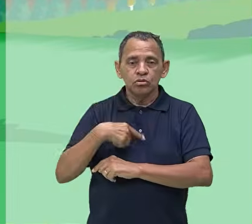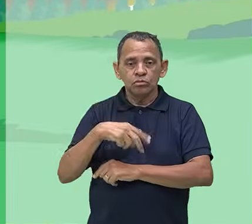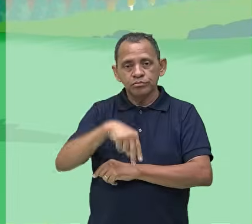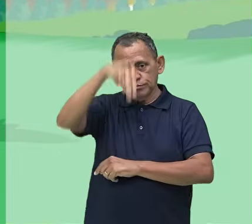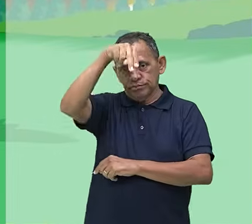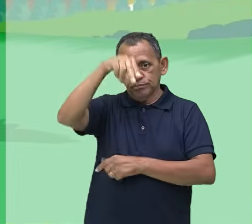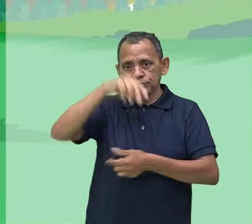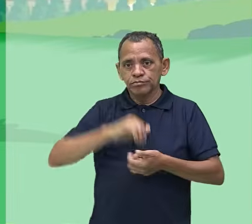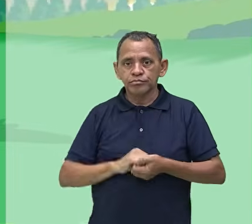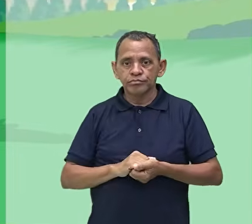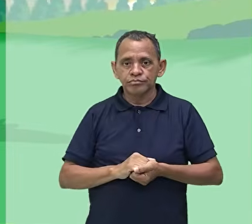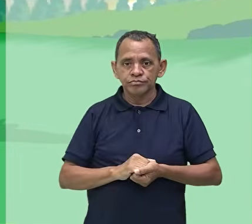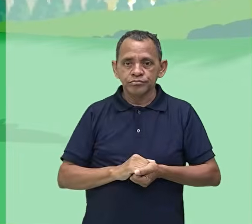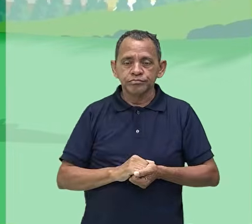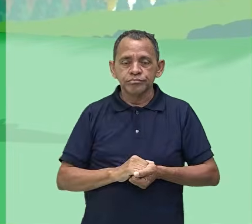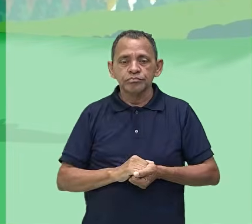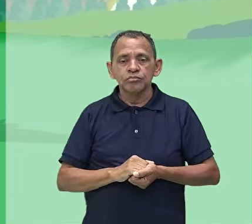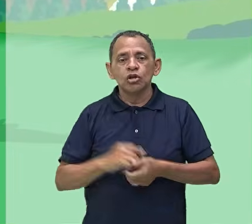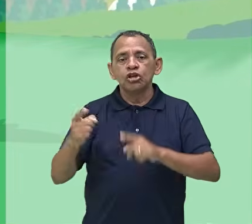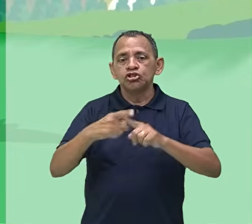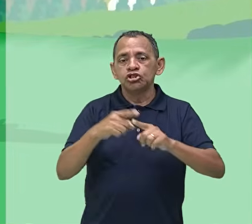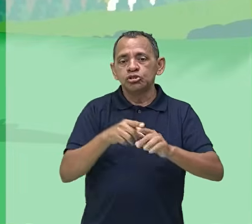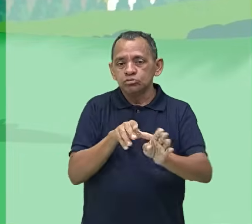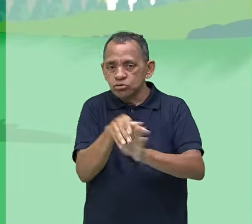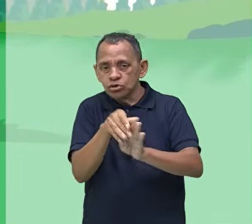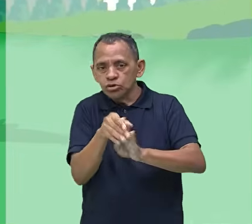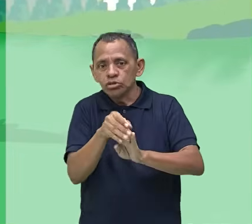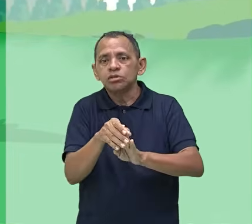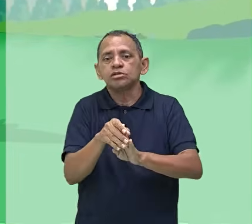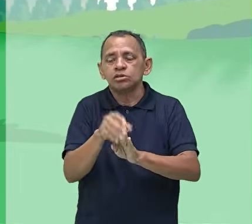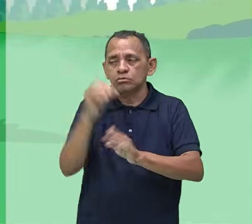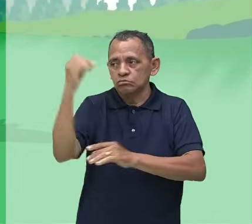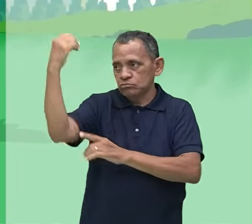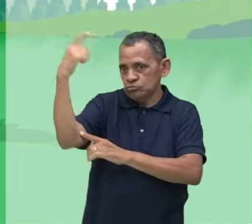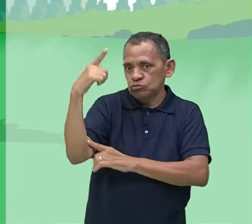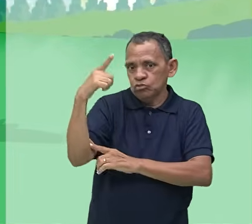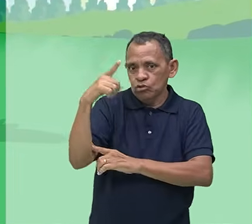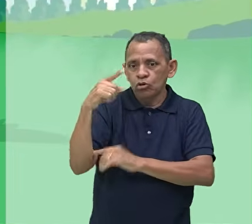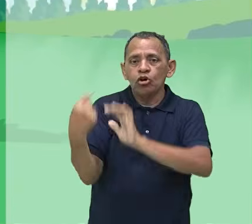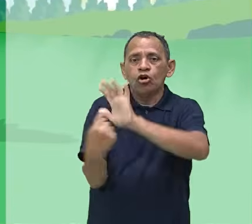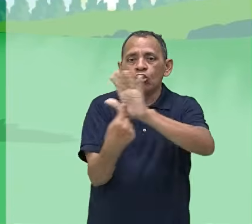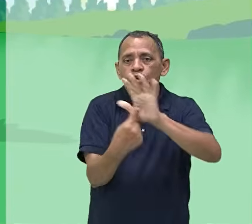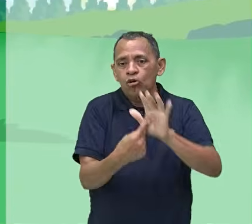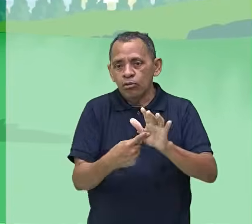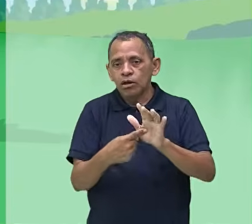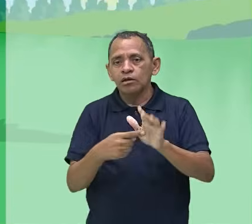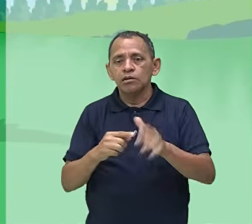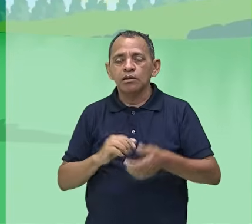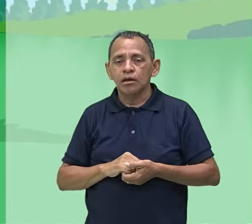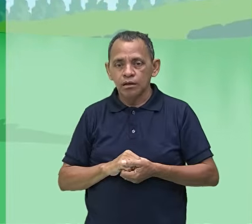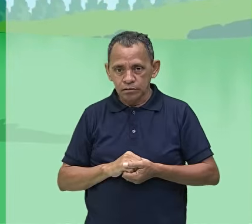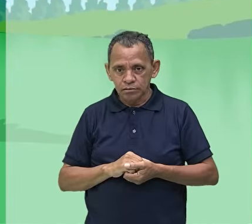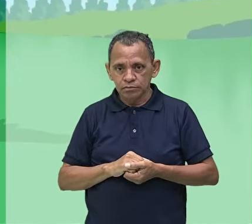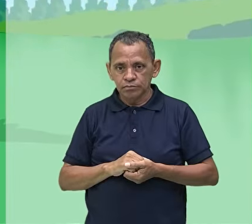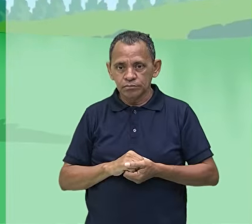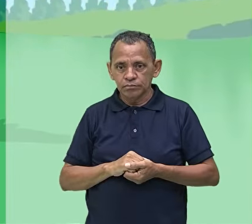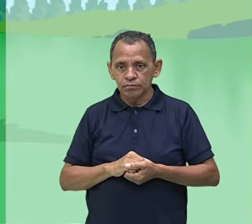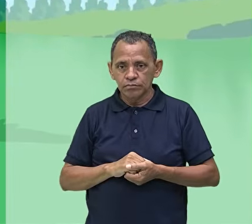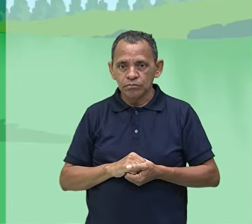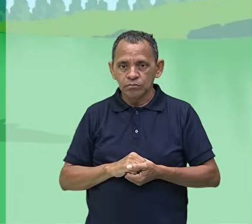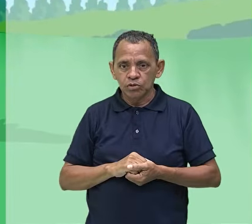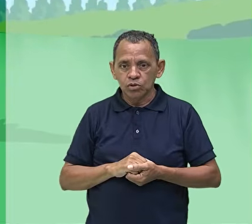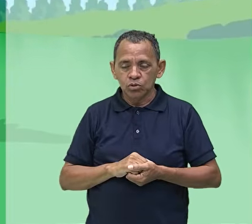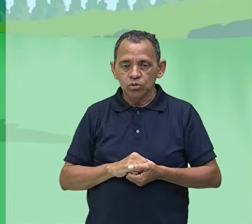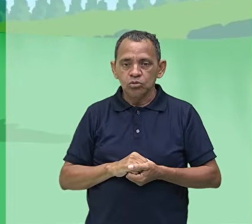norte. Esse modo de orientação pelo Sol, ele vai apresentar certa imprecisão, porque o Sol nasce